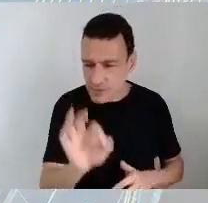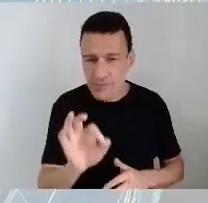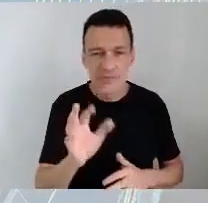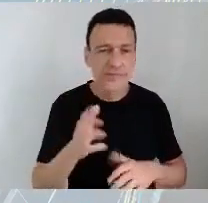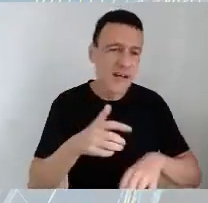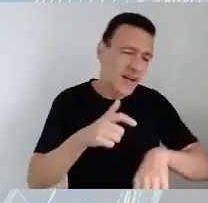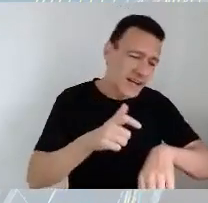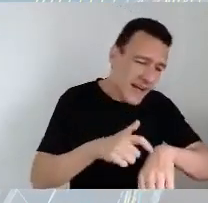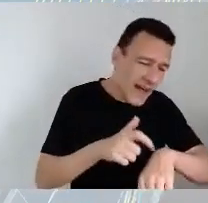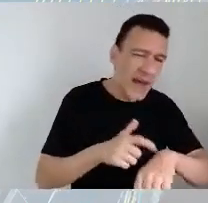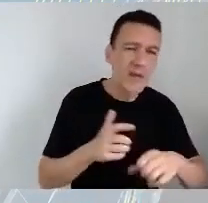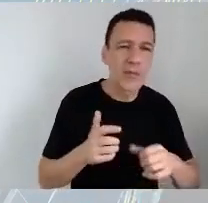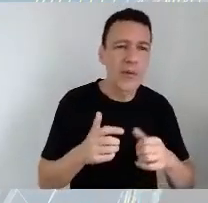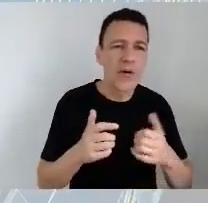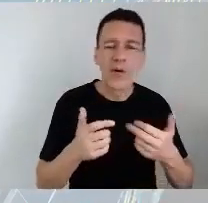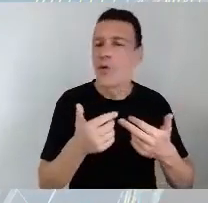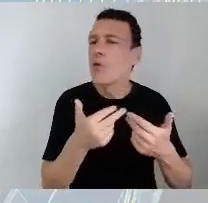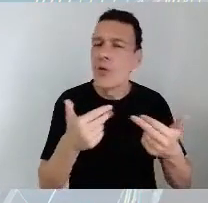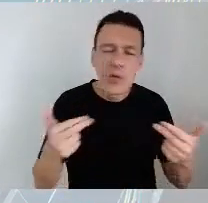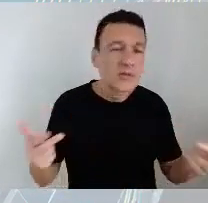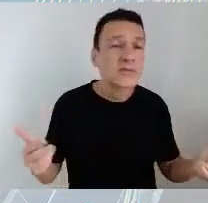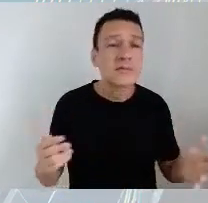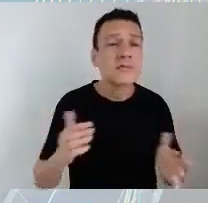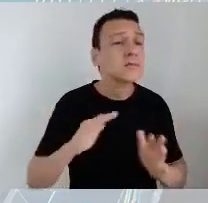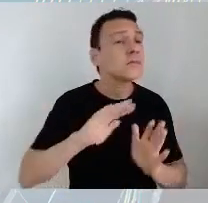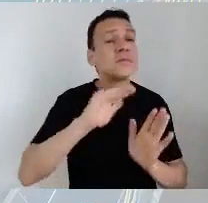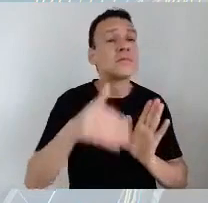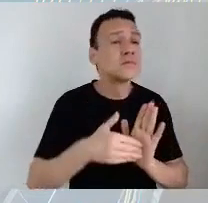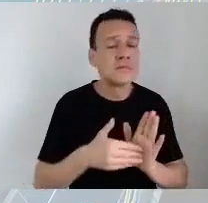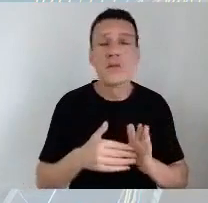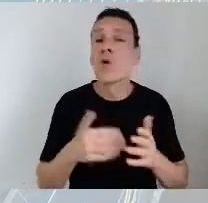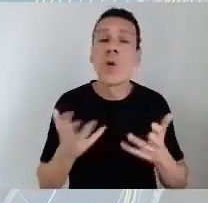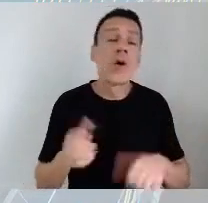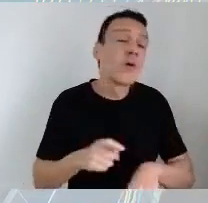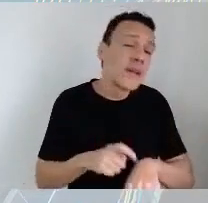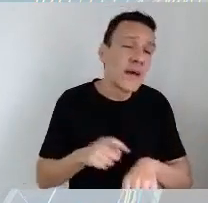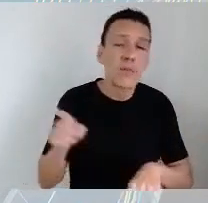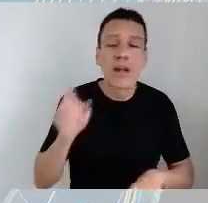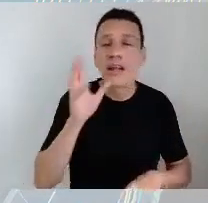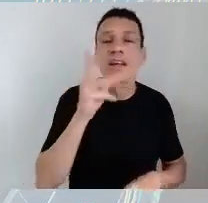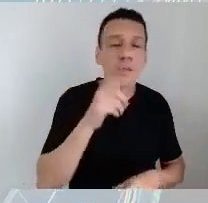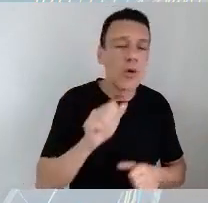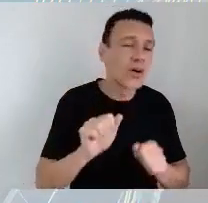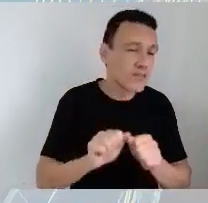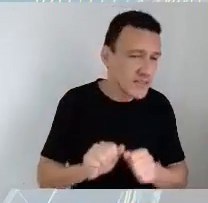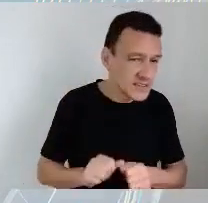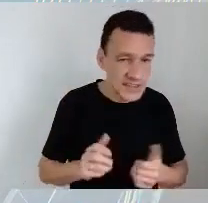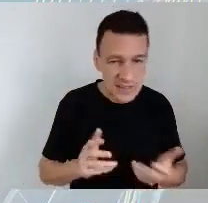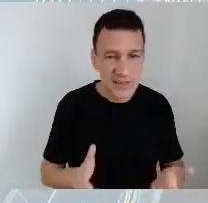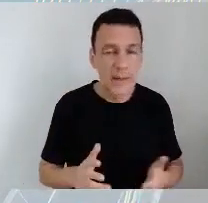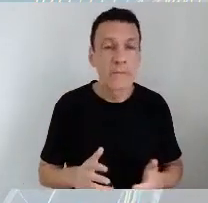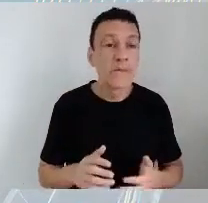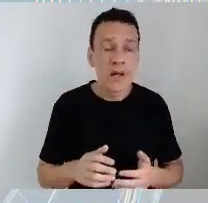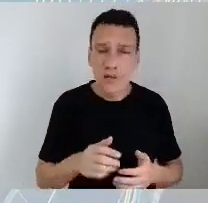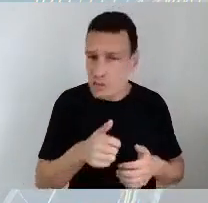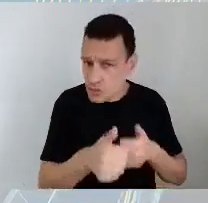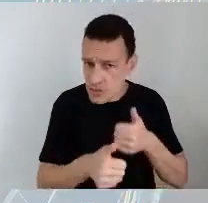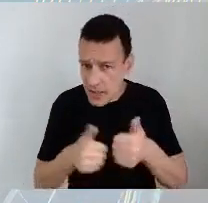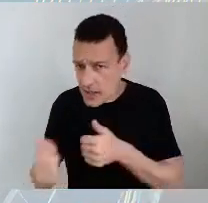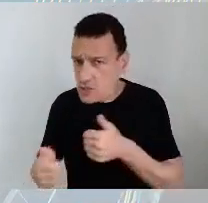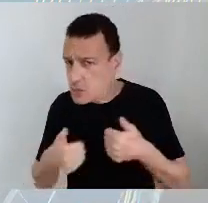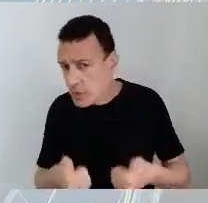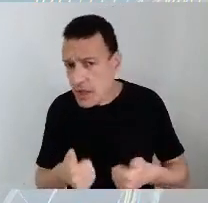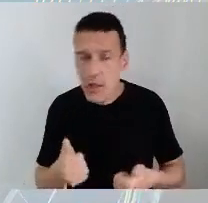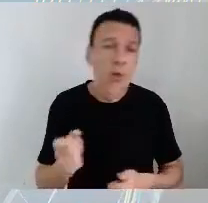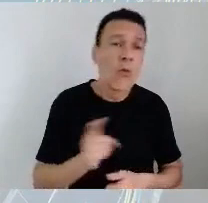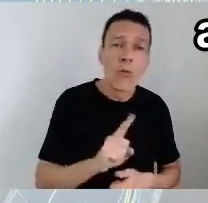sucesso, tempo que a pessoa demorou para realizar uma tarefa, a taxa de sucesso de uma tarefa, traz traz também onde as pessoas